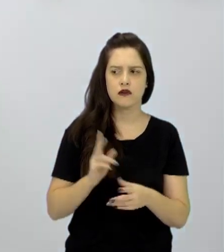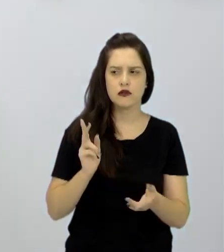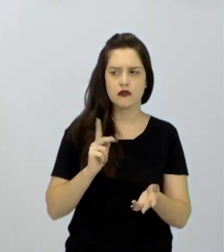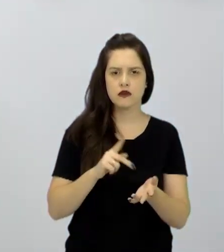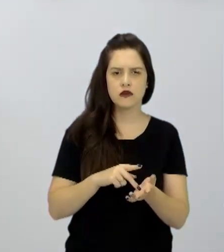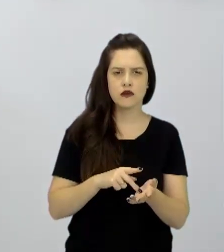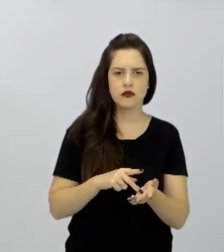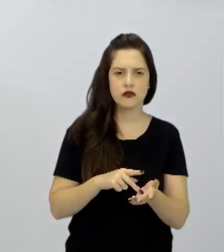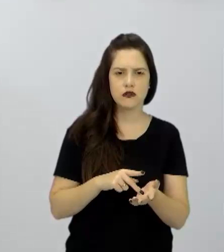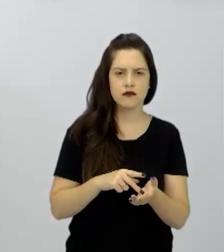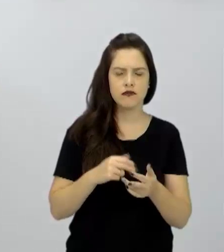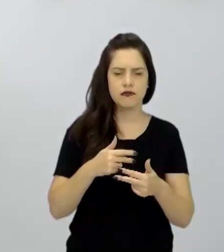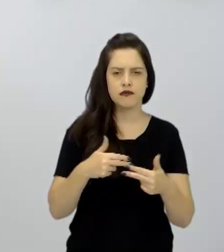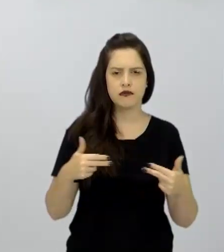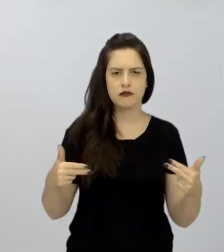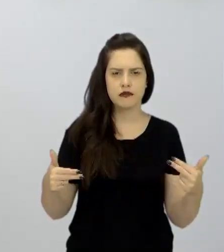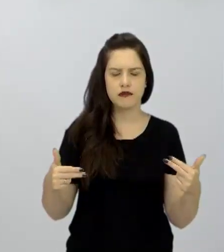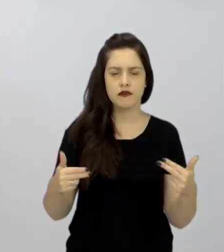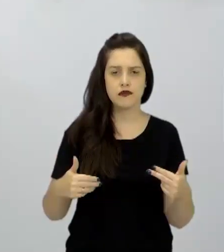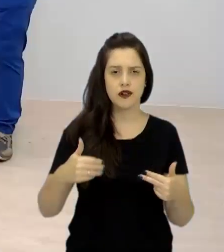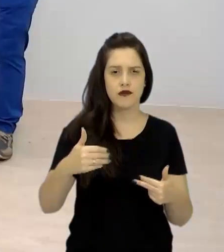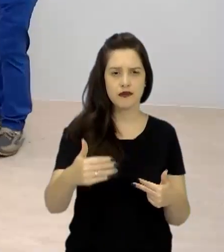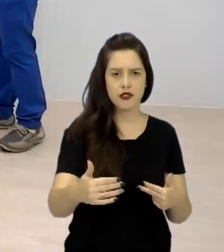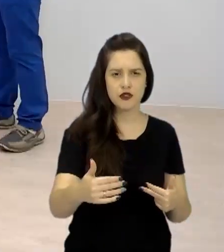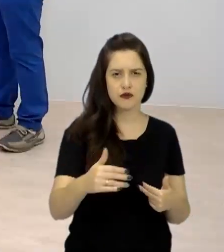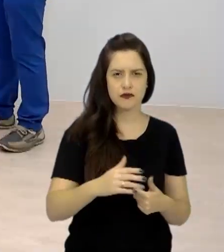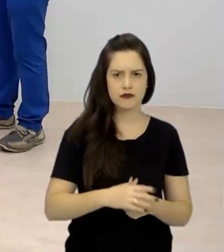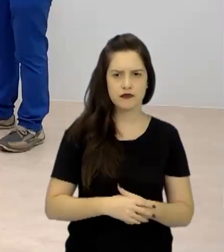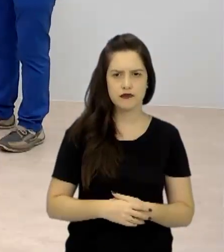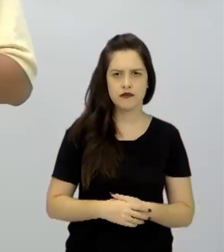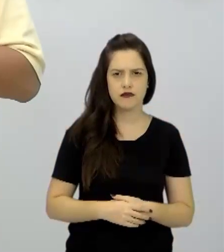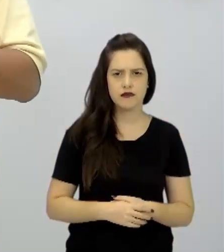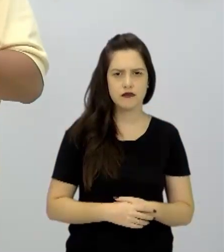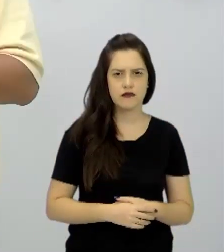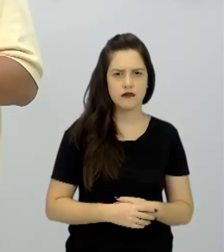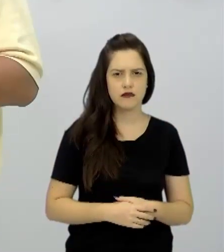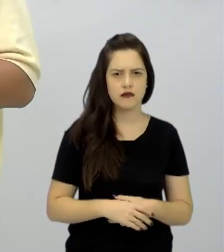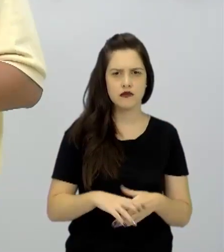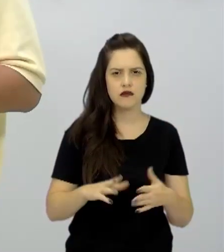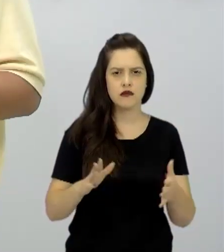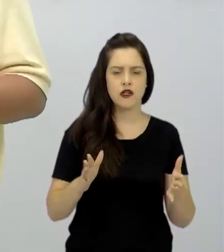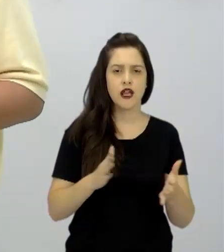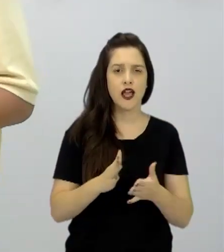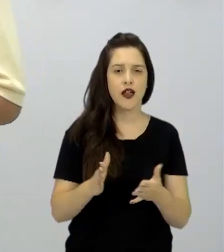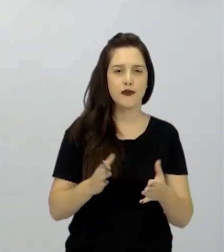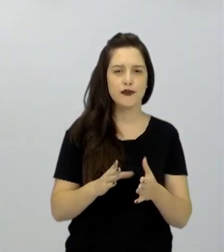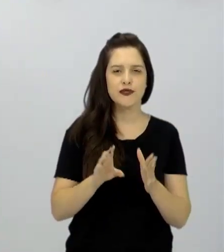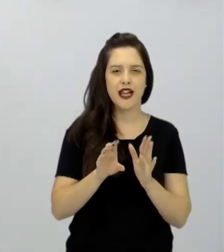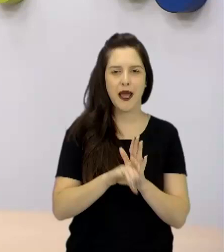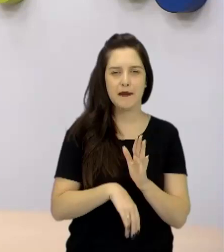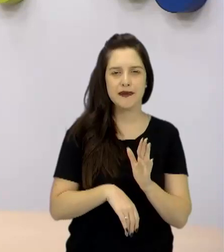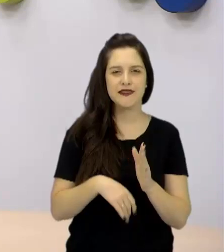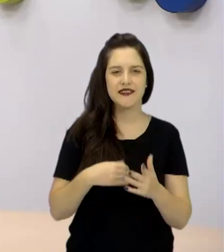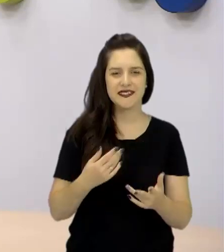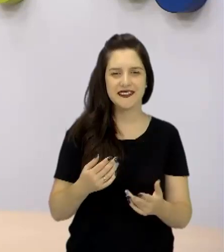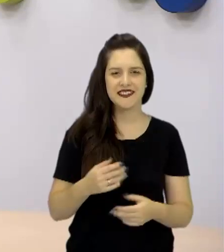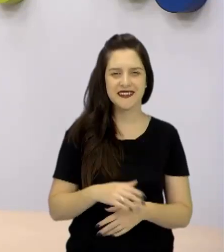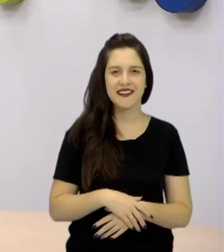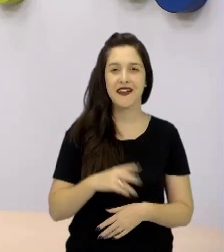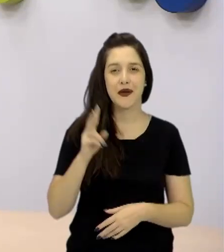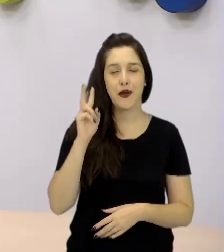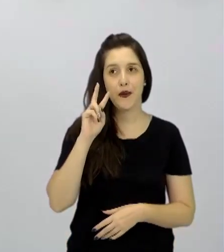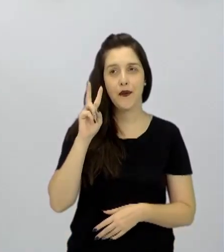adiantando alguma coisa lá na frente. Legal, né? bacana. Então, aqui é a cena dos próximos capítulos, digamos Olha assim. o professor contando a